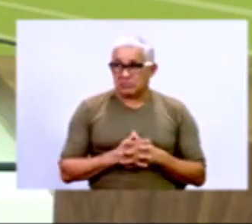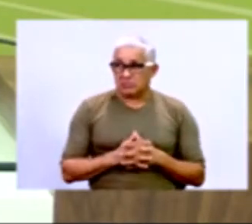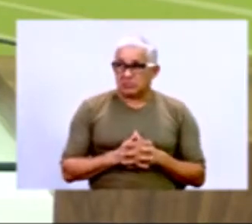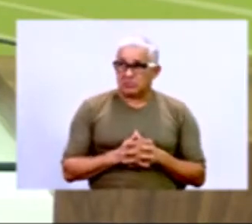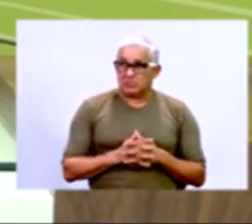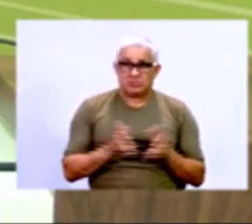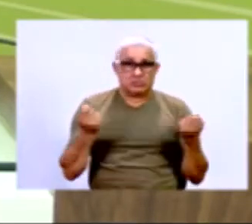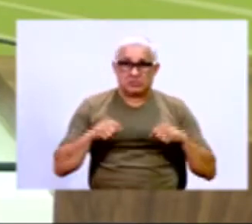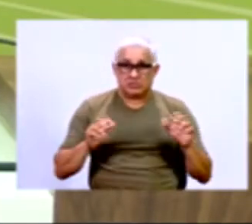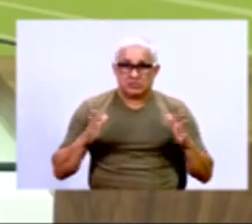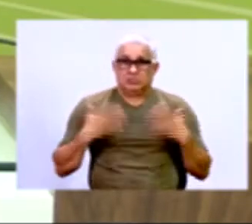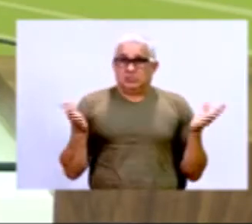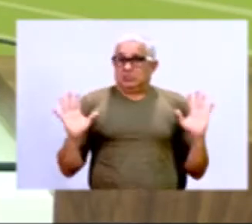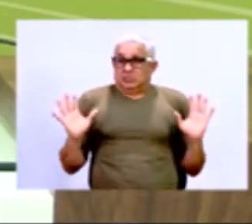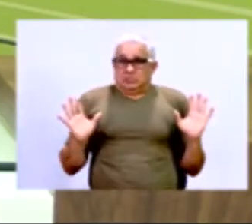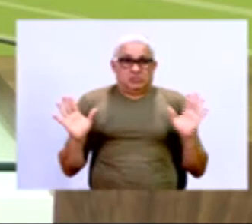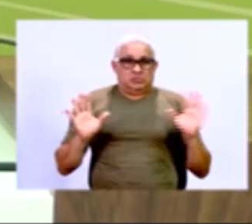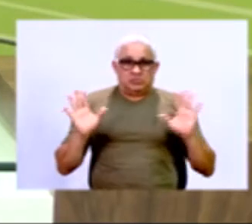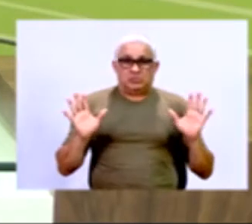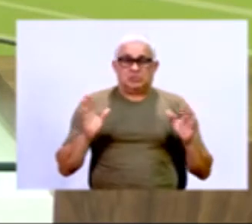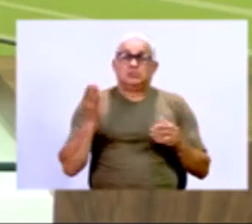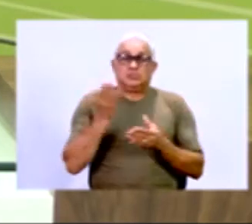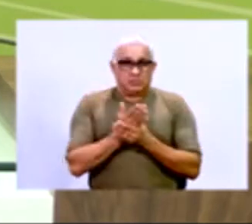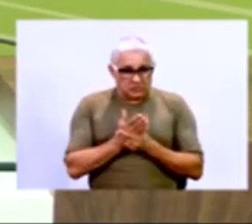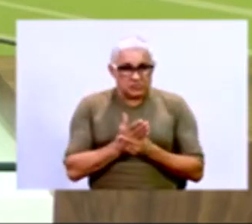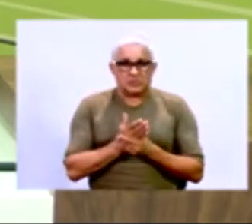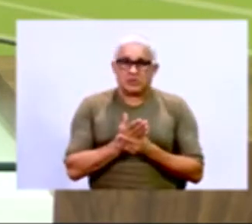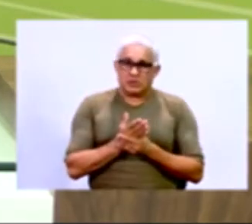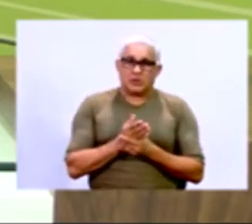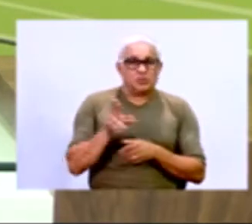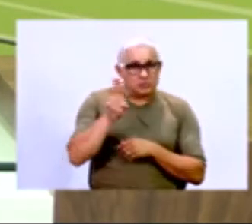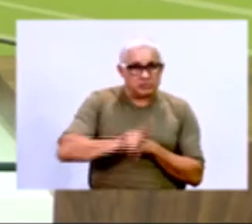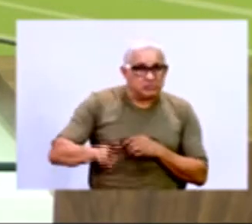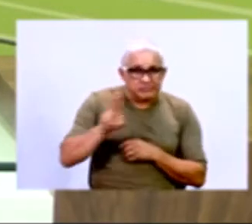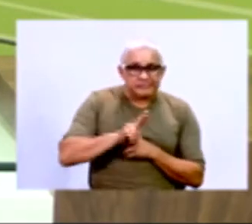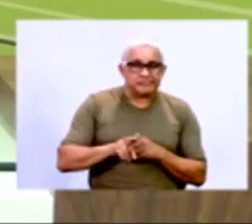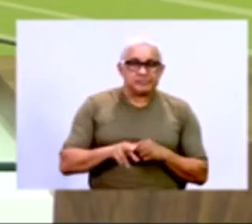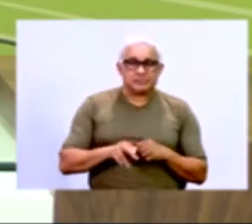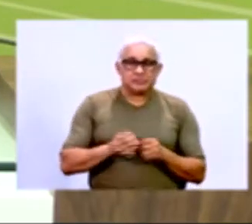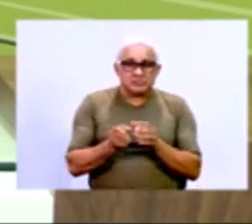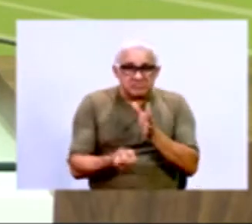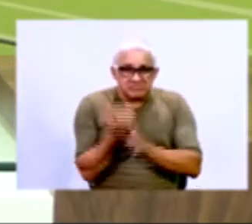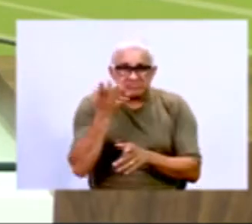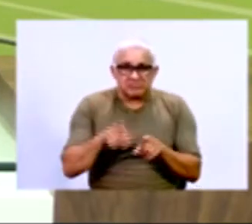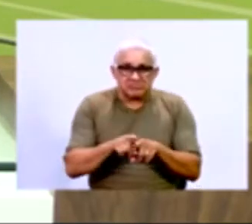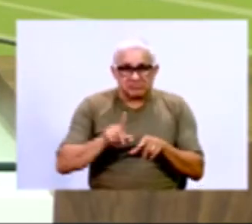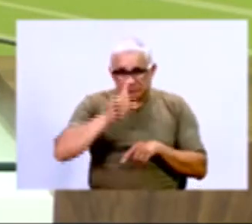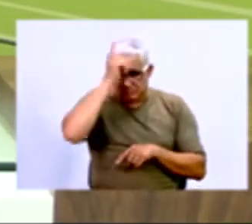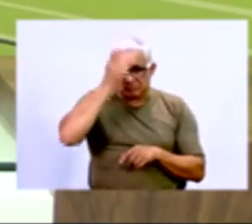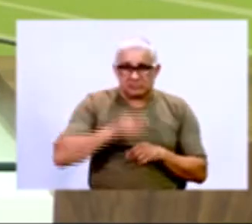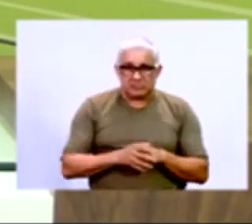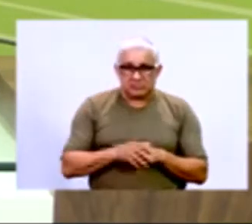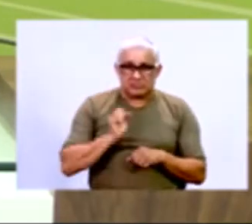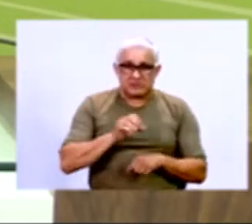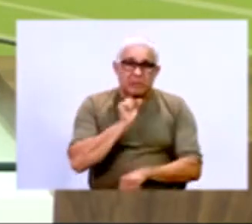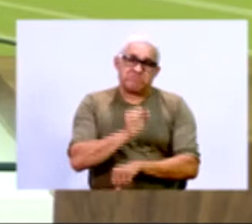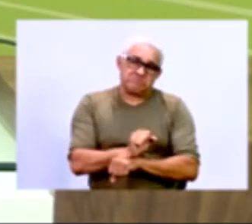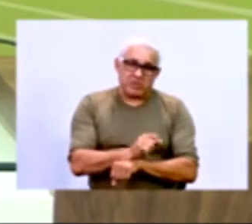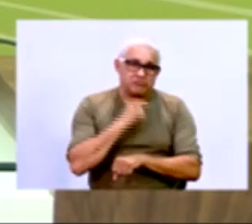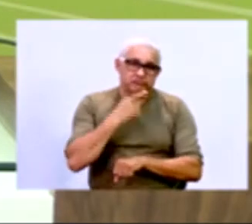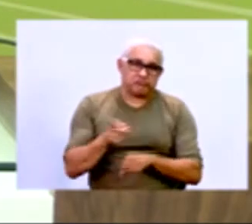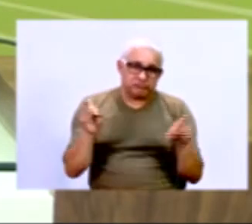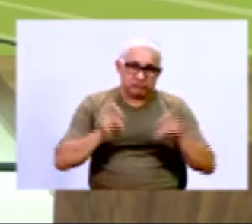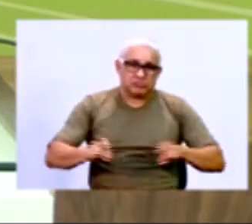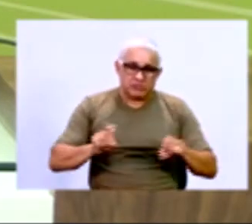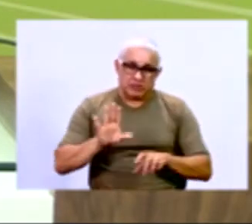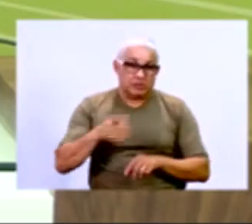vocês não precisam se assustar caso o arquivo que vocês estão transportando, ou aquele arquivo que vocês criaram, porventura não esteja rodando naquela máquina, naquele equipamento.